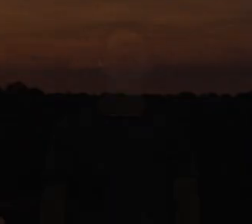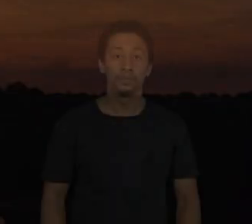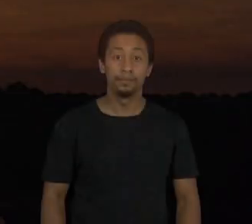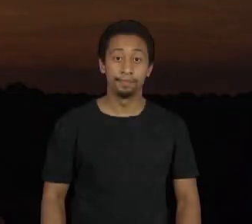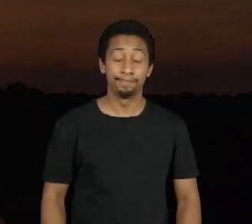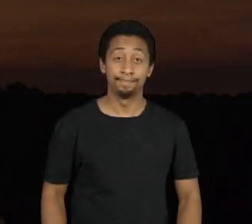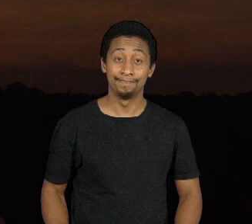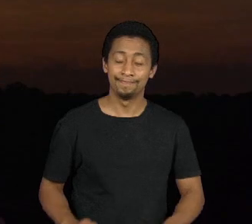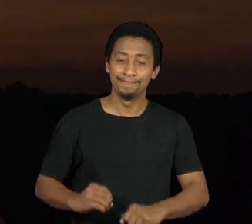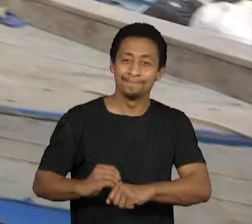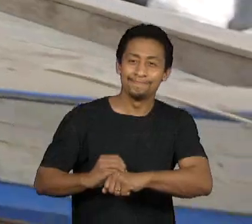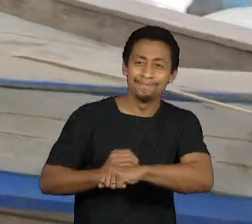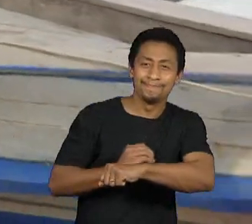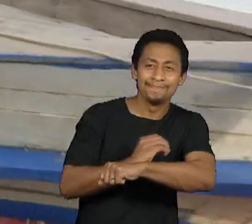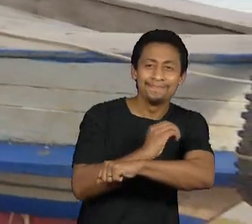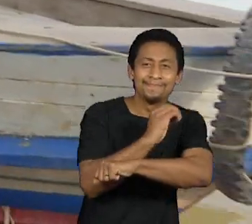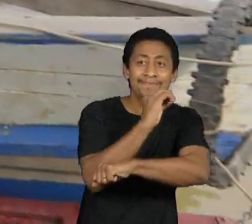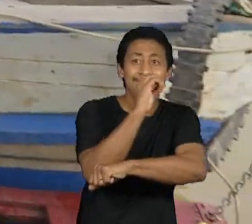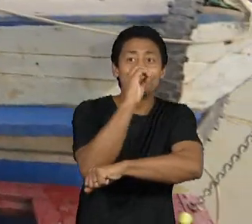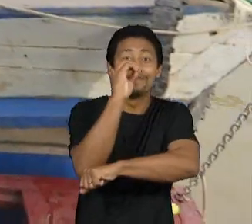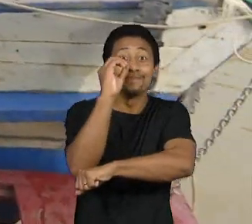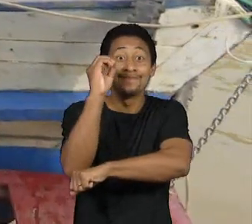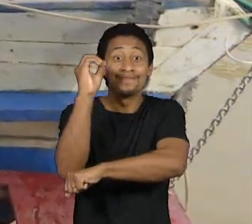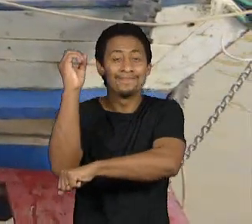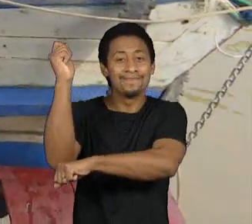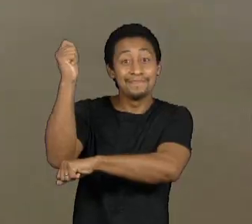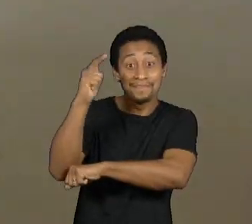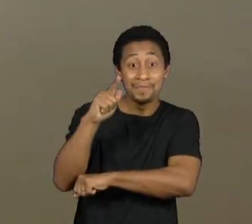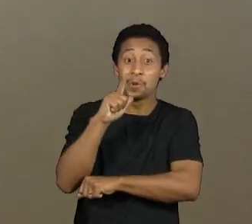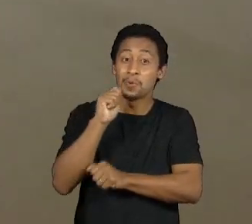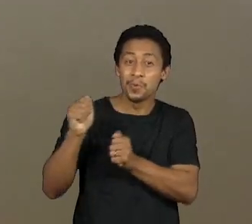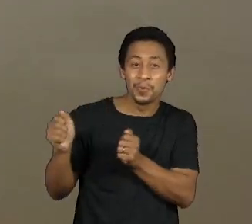Ao amanhecer, o rio Purus nos aguarda.